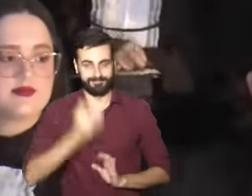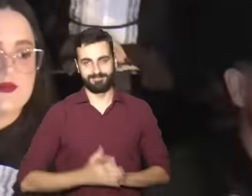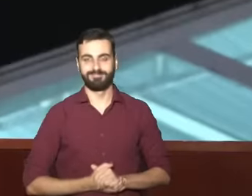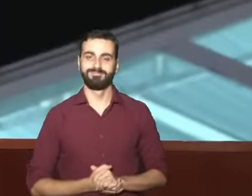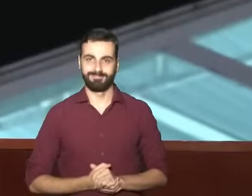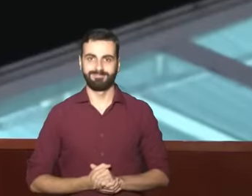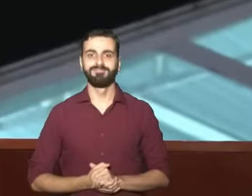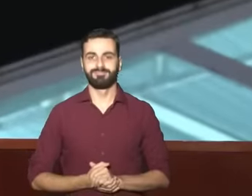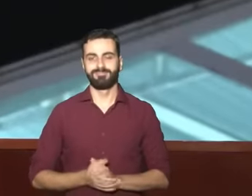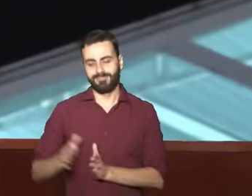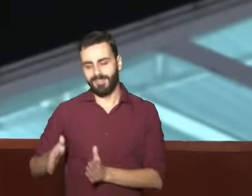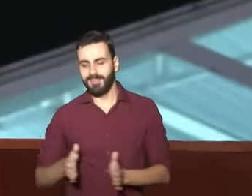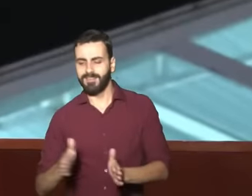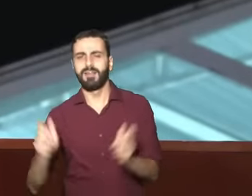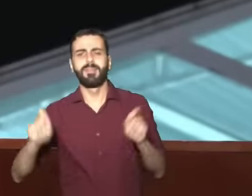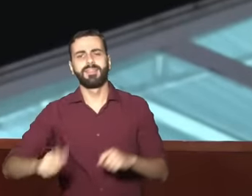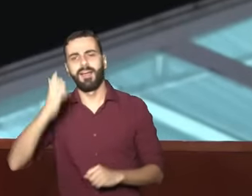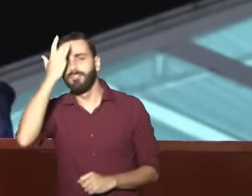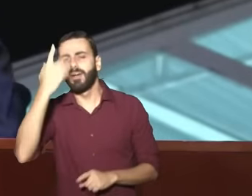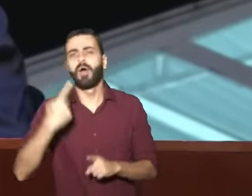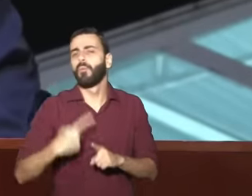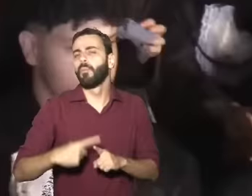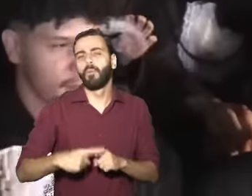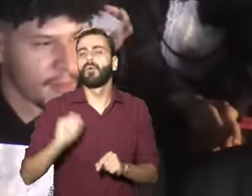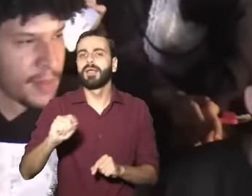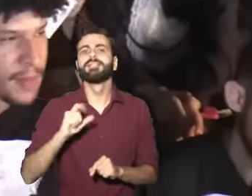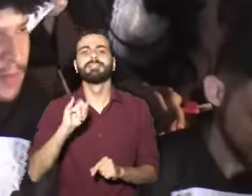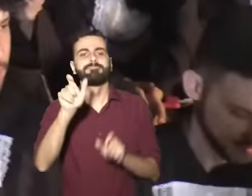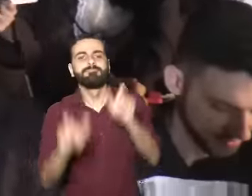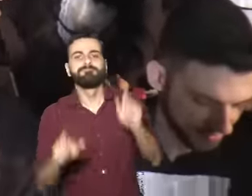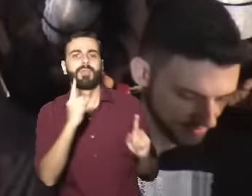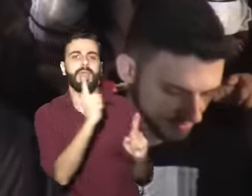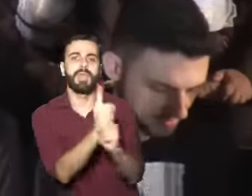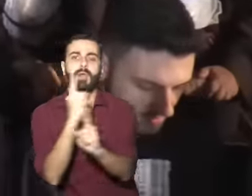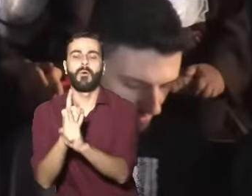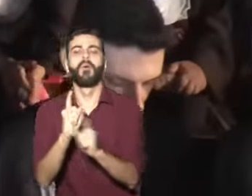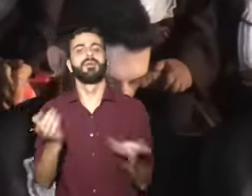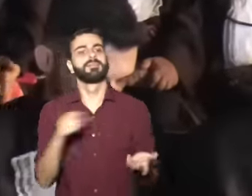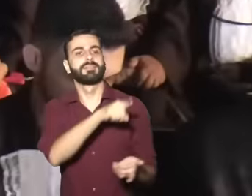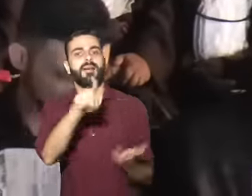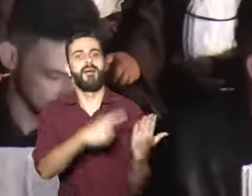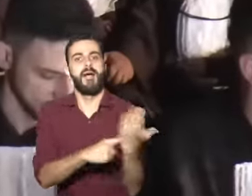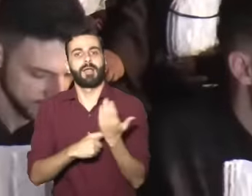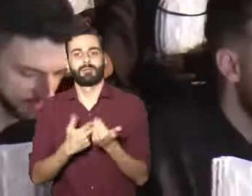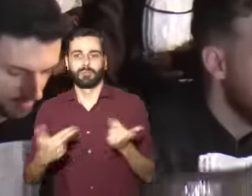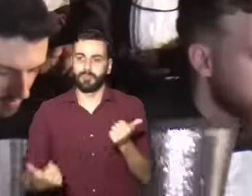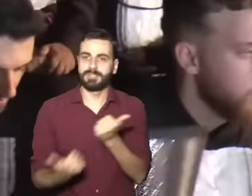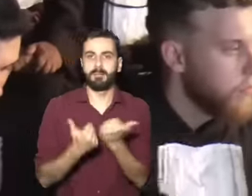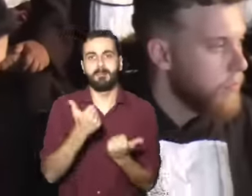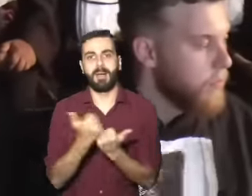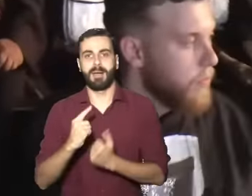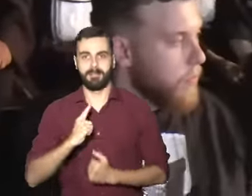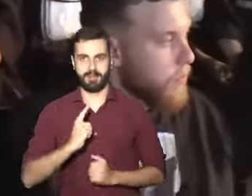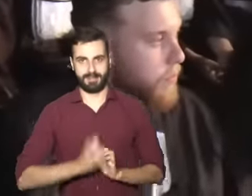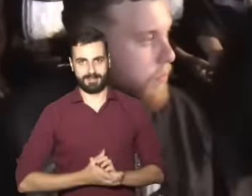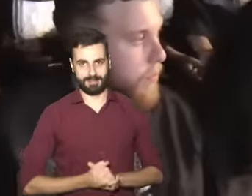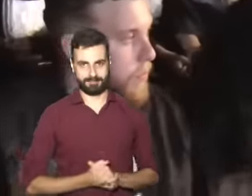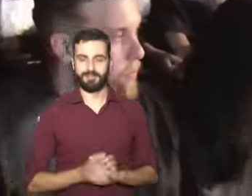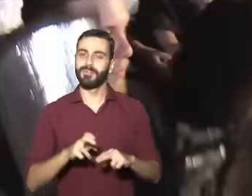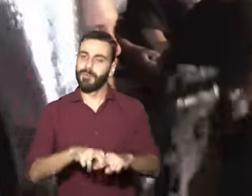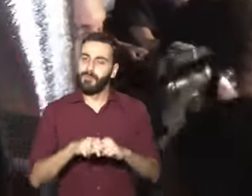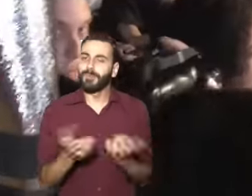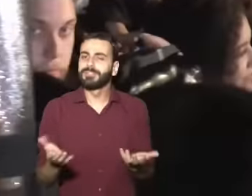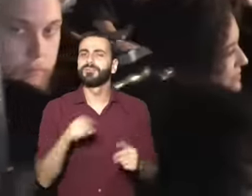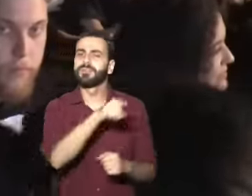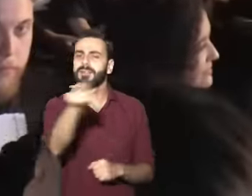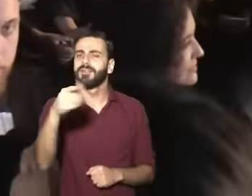O caminhar se torna mais fácil quando encontramos pessoas que nos ajudam nesse trajeto. Por isso eu